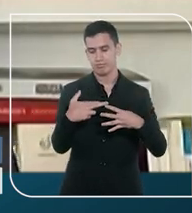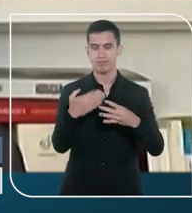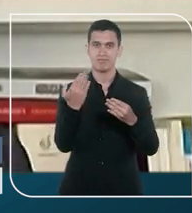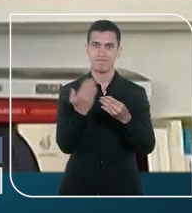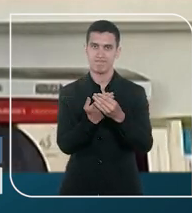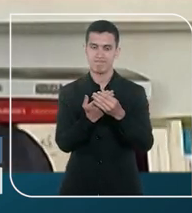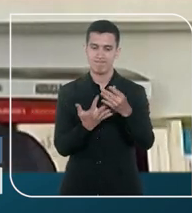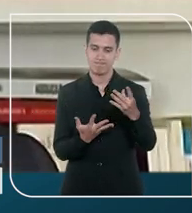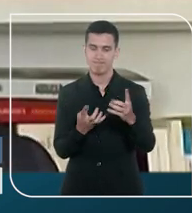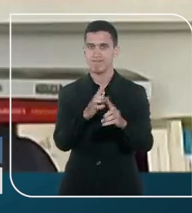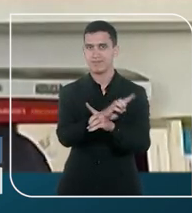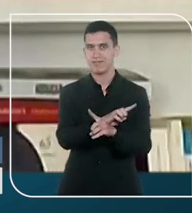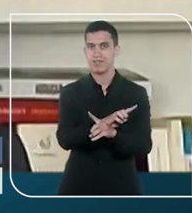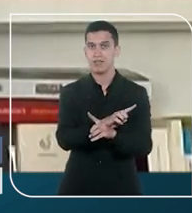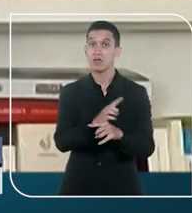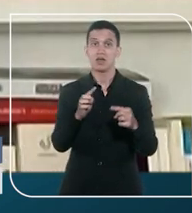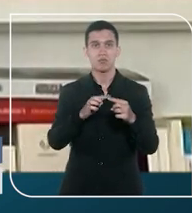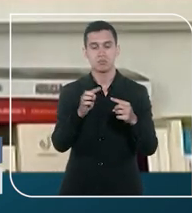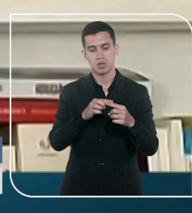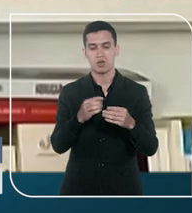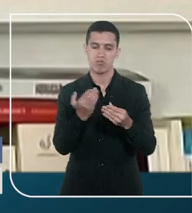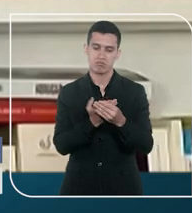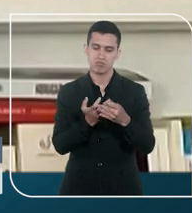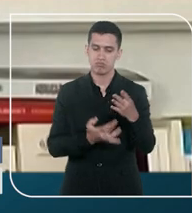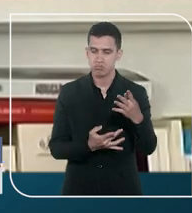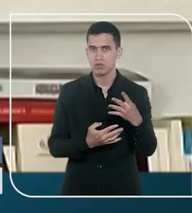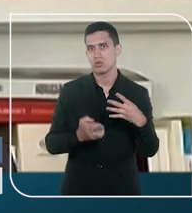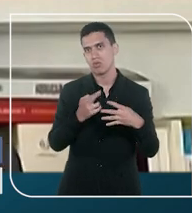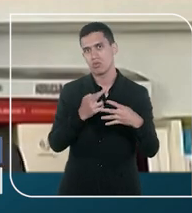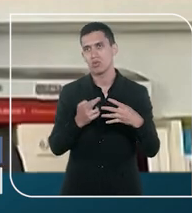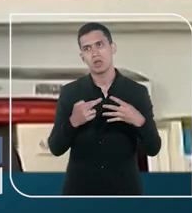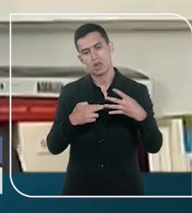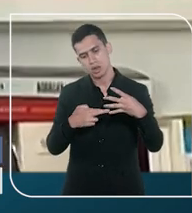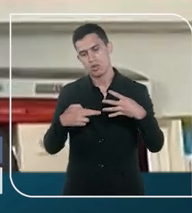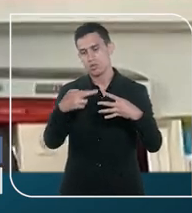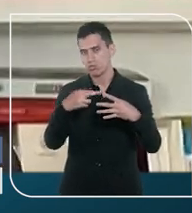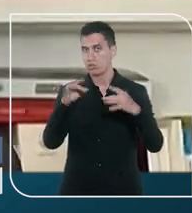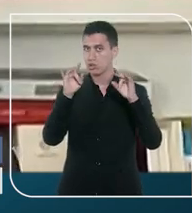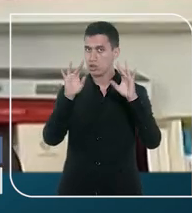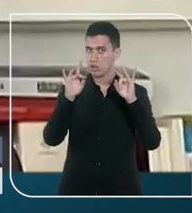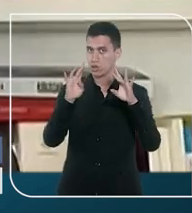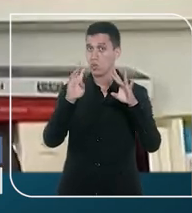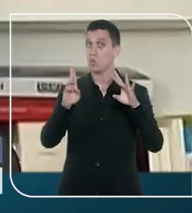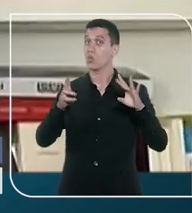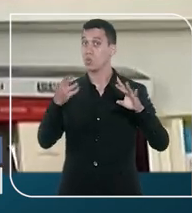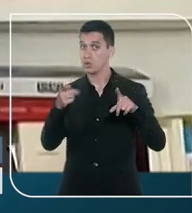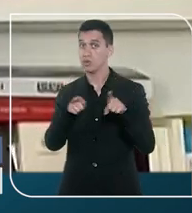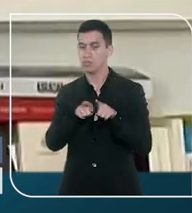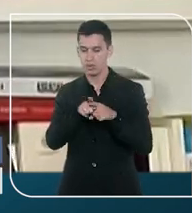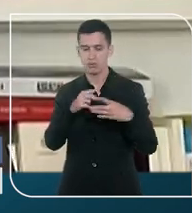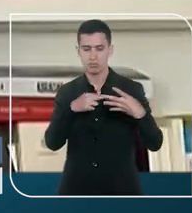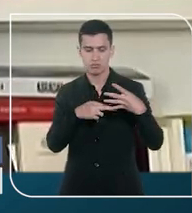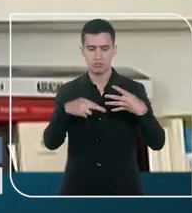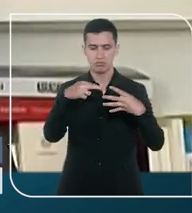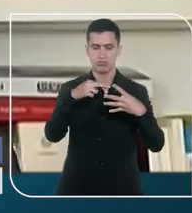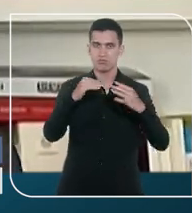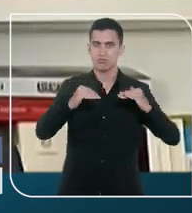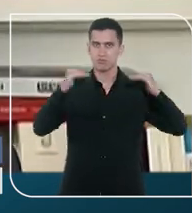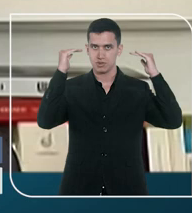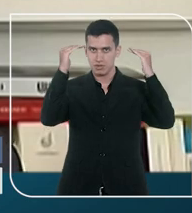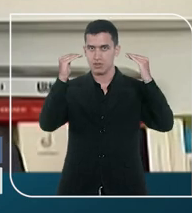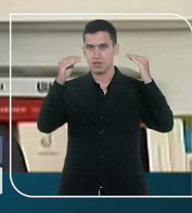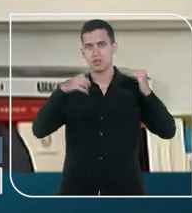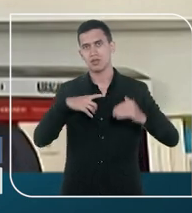é cabível tanto em recurso especial quanto em recurso extraordinário, nós podemos imaginar ali que nós tenhamos algum